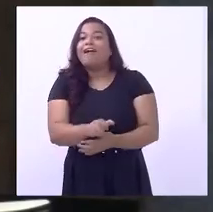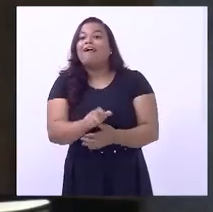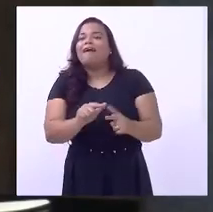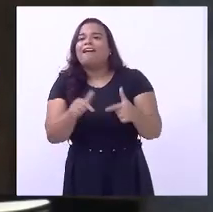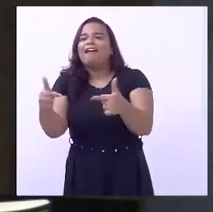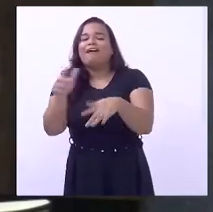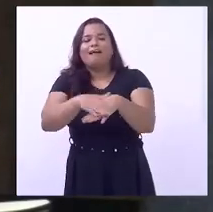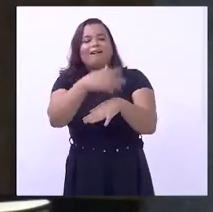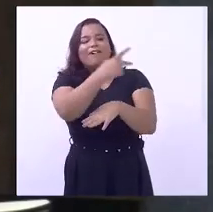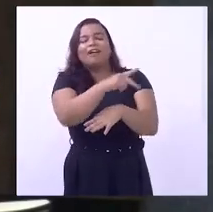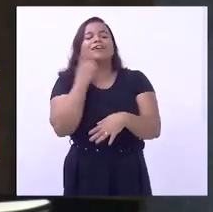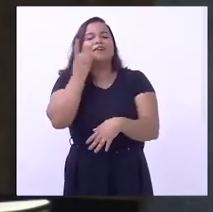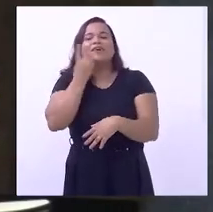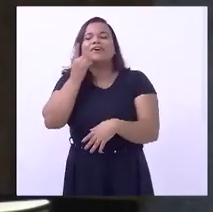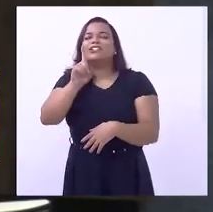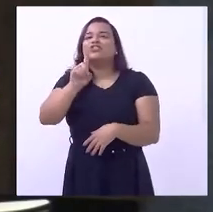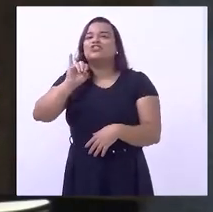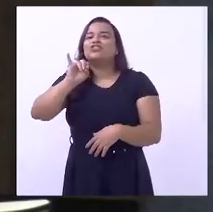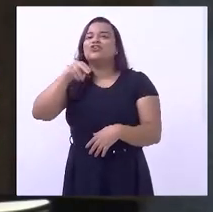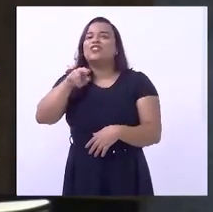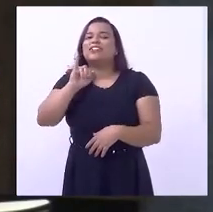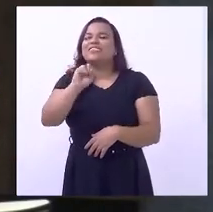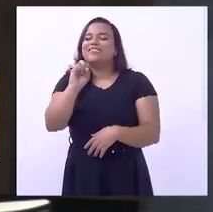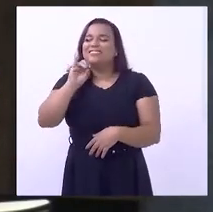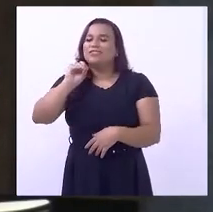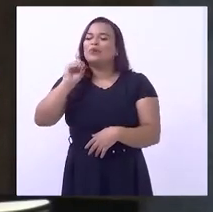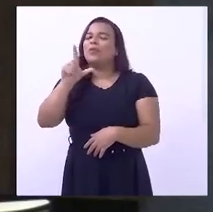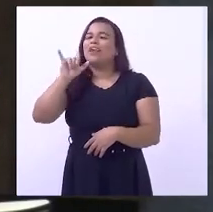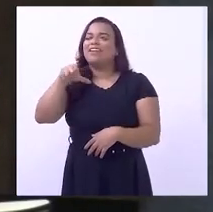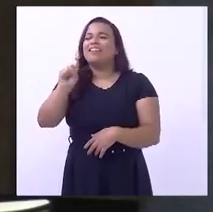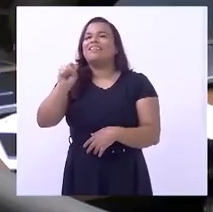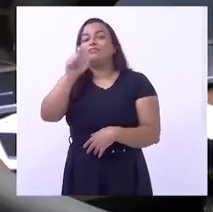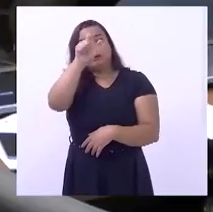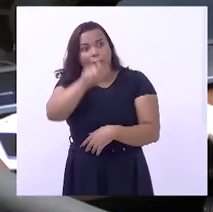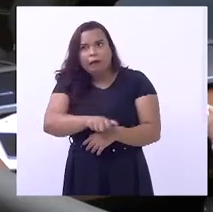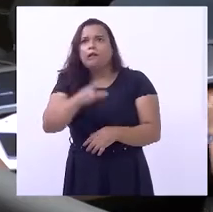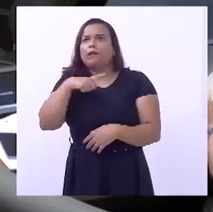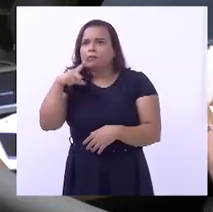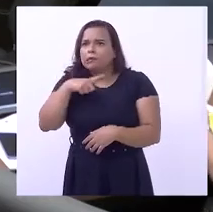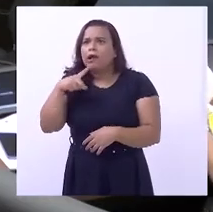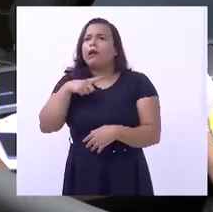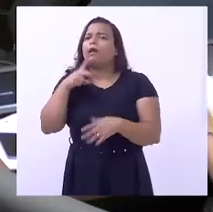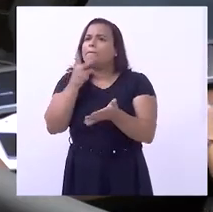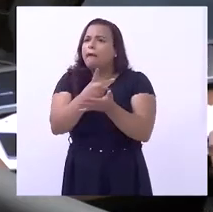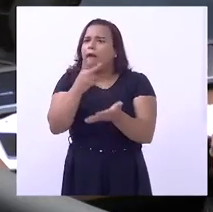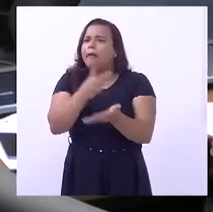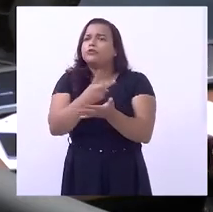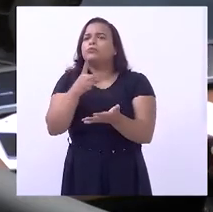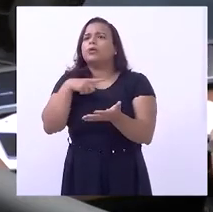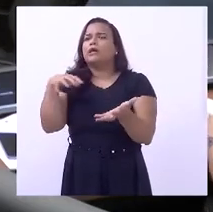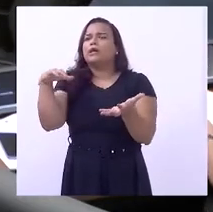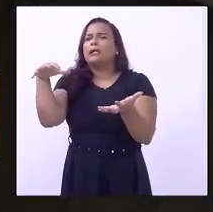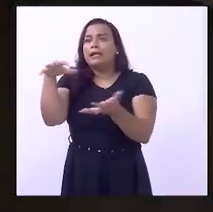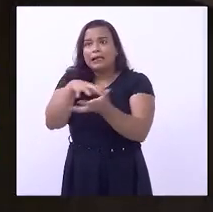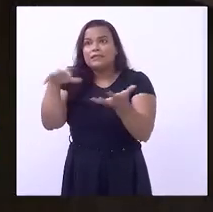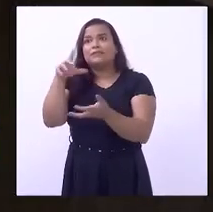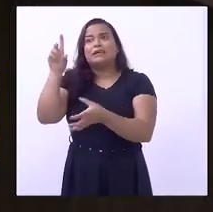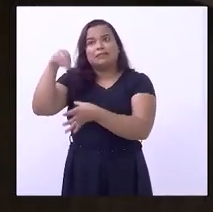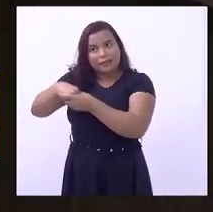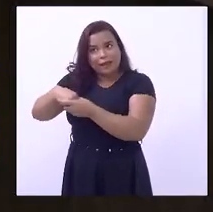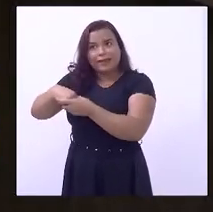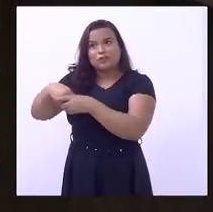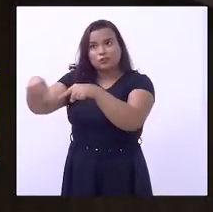iniciativa do deputado Dionísio Lins, que mesmo tendo que enfrentar uma crise de ciúme dentro